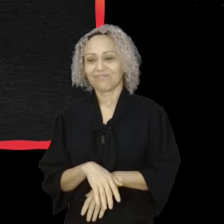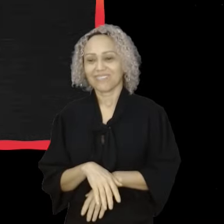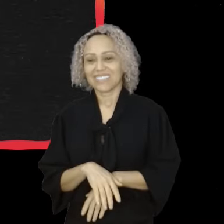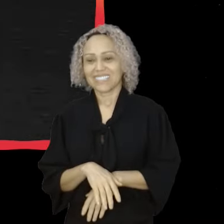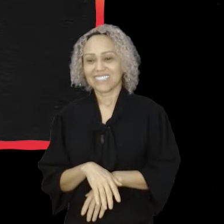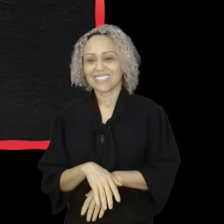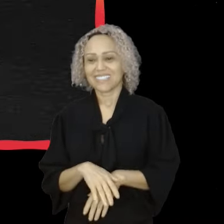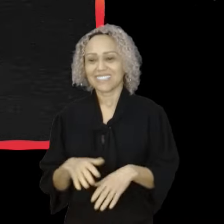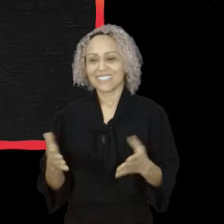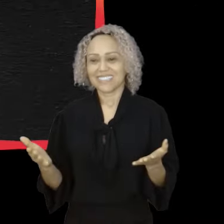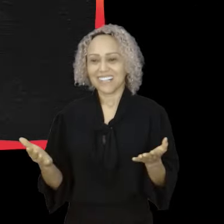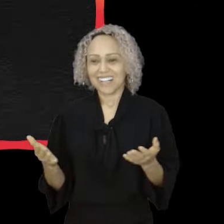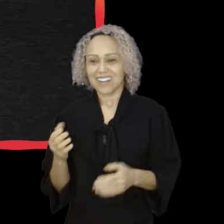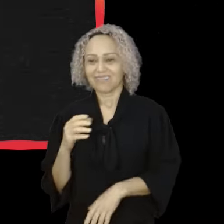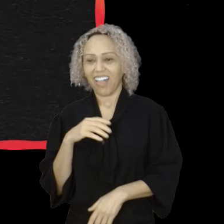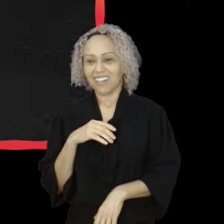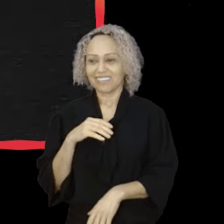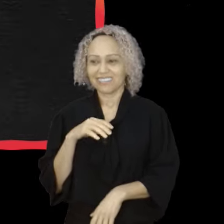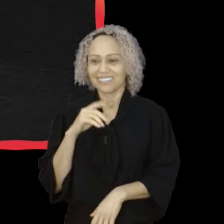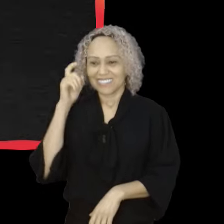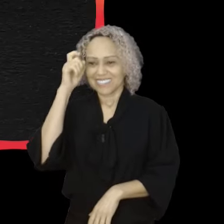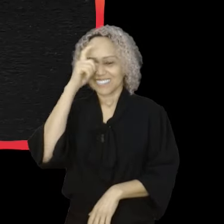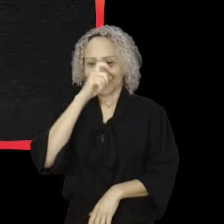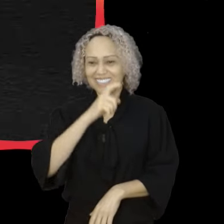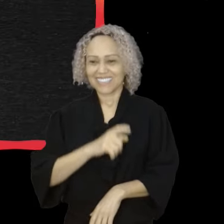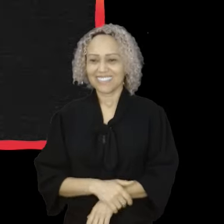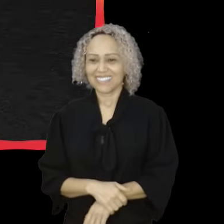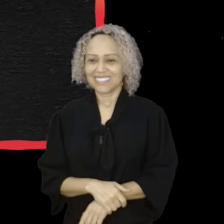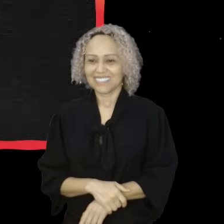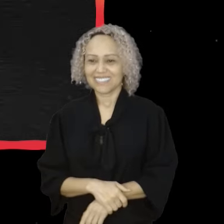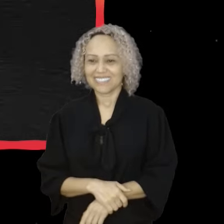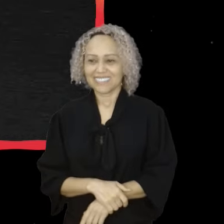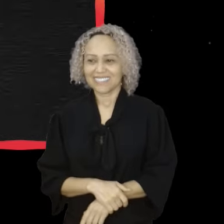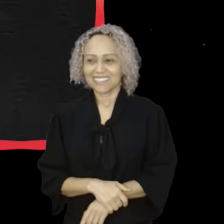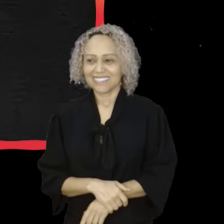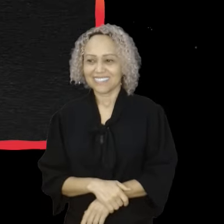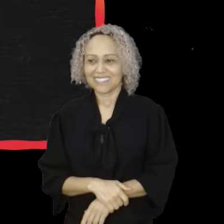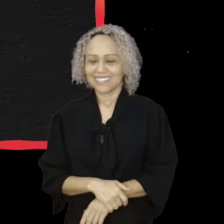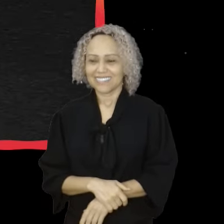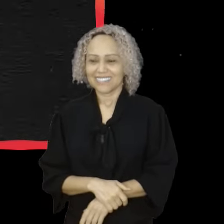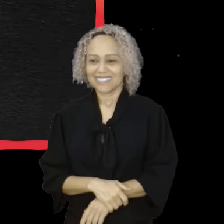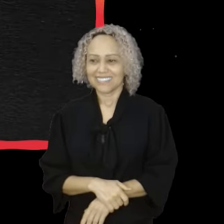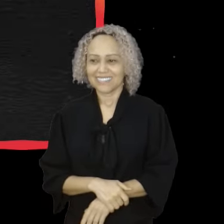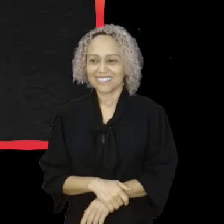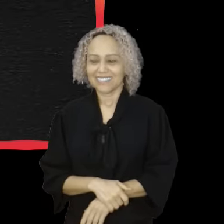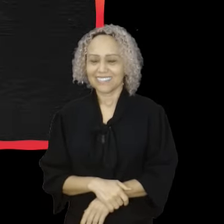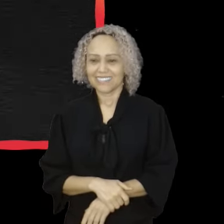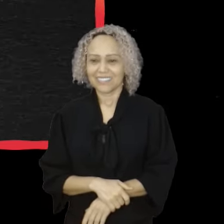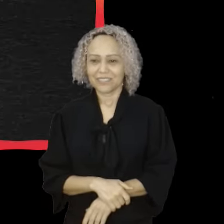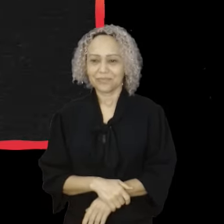Deus. A Miruna. Droga. Eu tava muito pequenininha, eu não vi que era a Miruna.